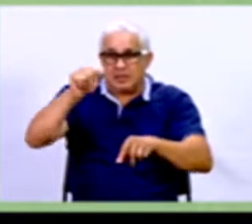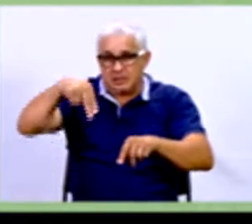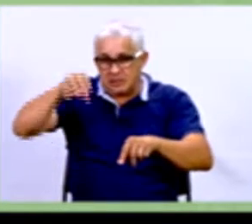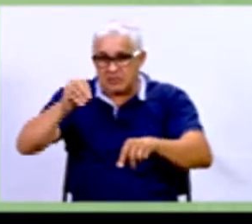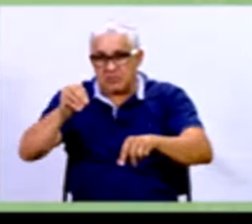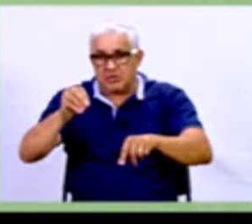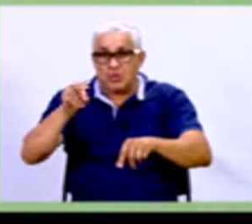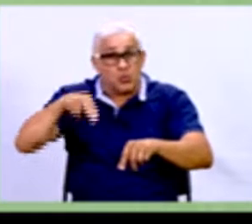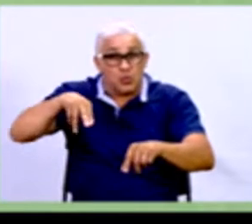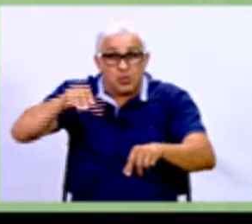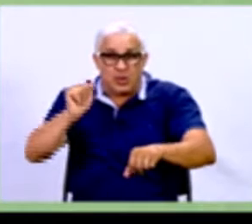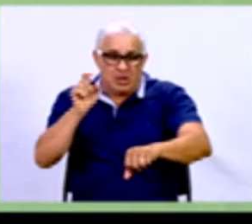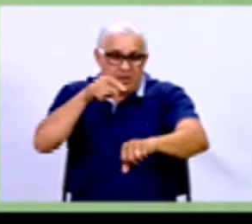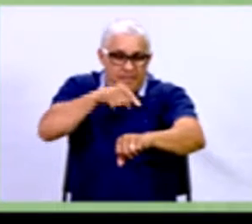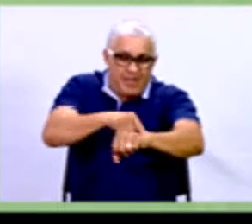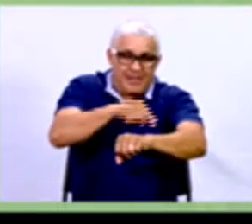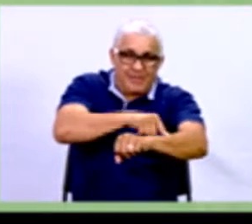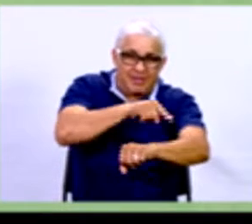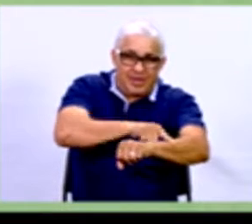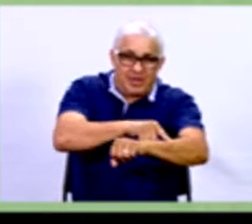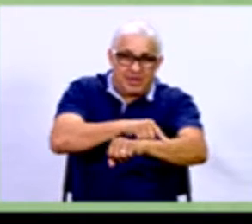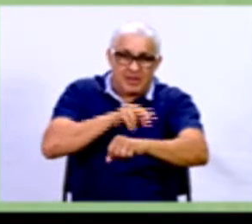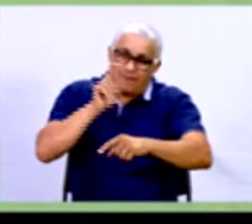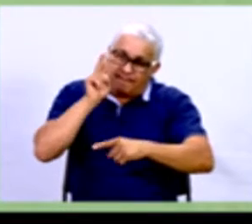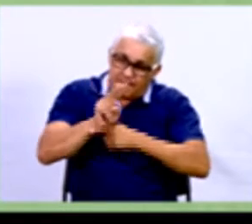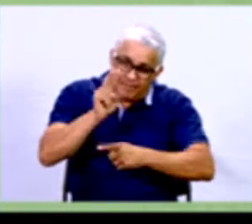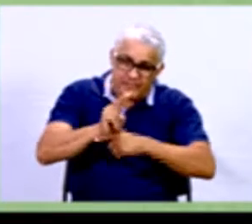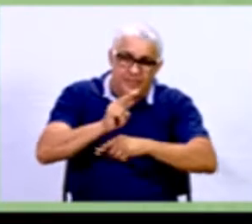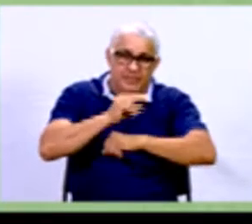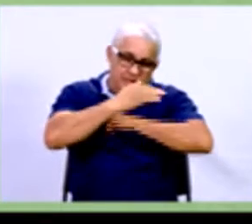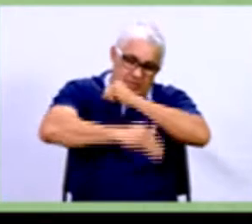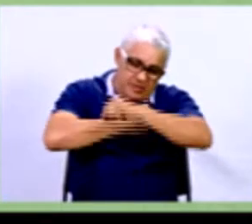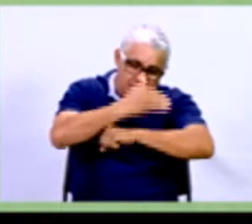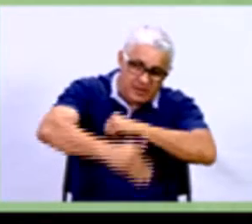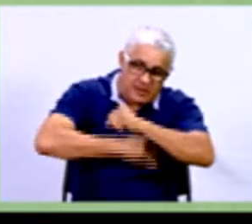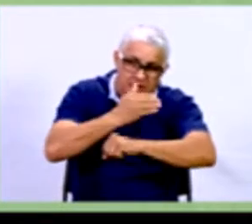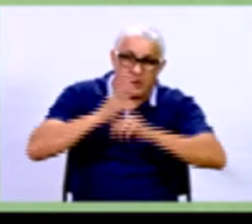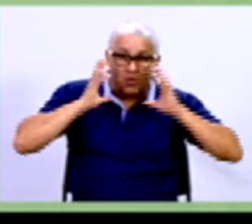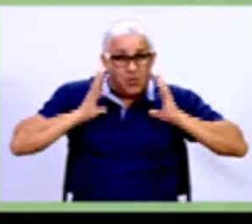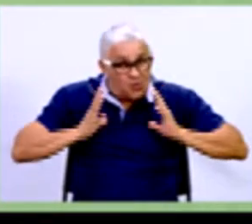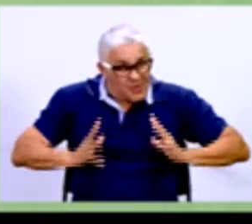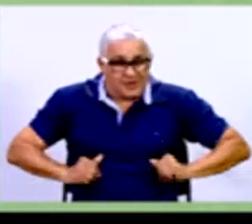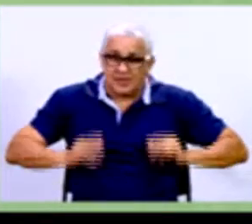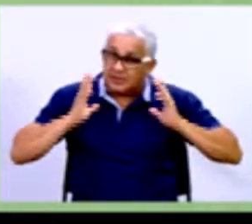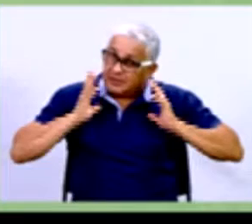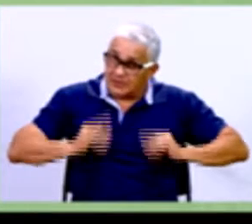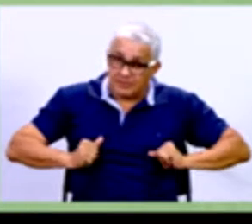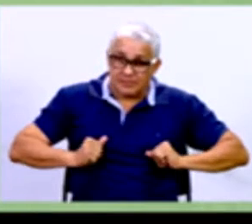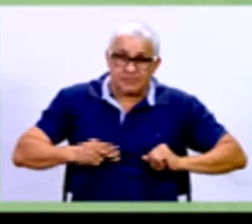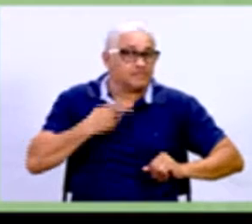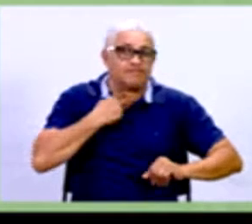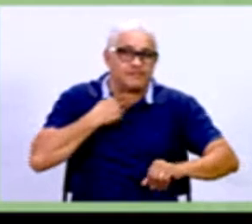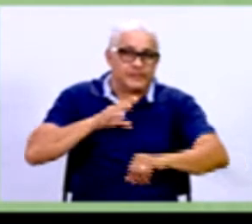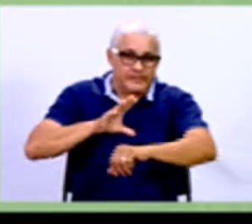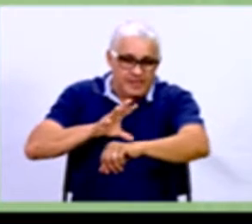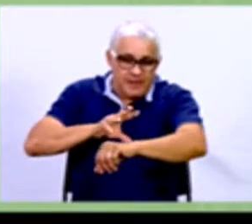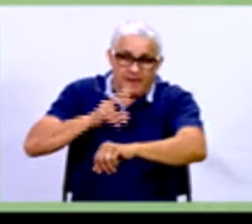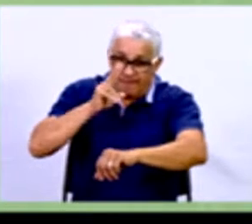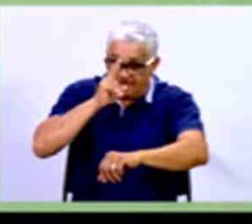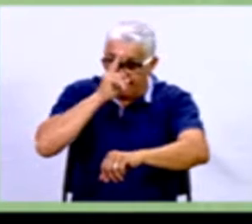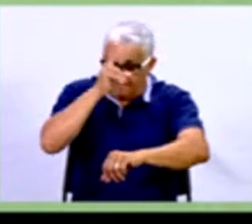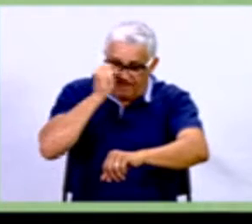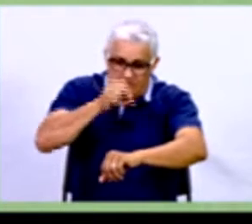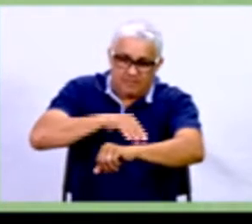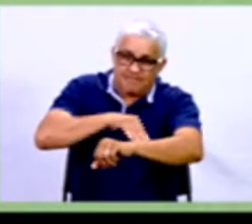o ferimento. Proteja o ferimento com gaze esterilizada ou pano limpo, mas sem apertar, ao contrário da